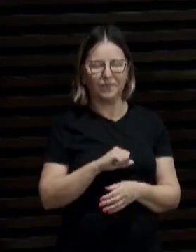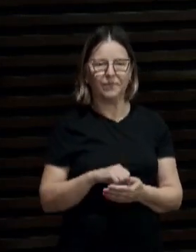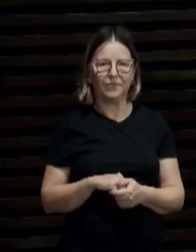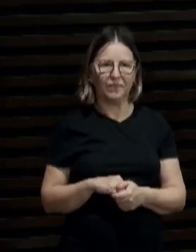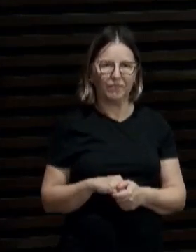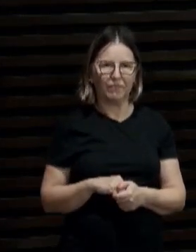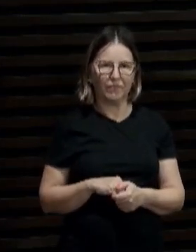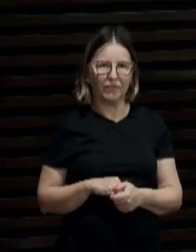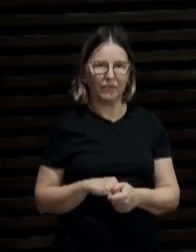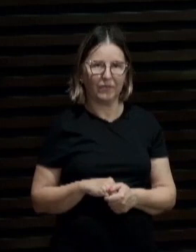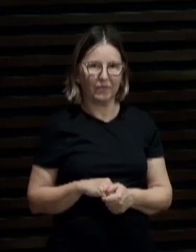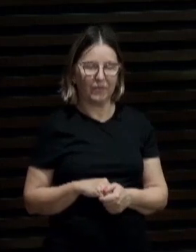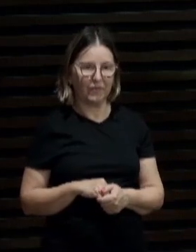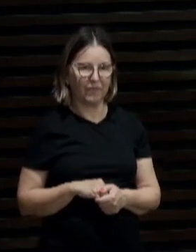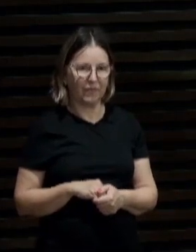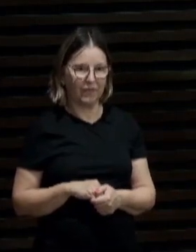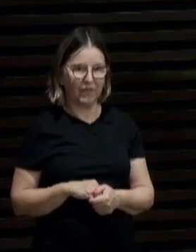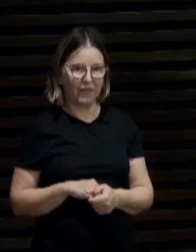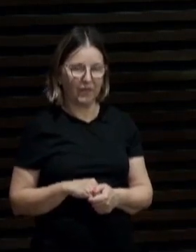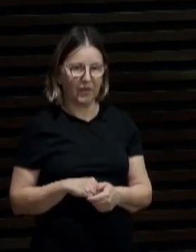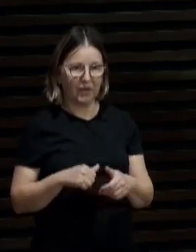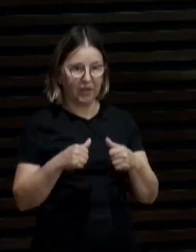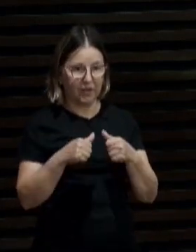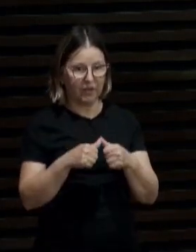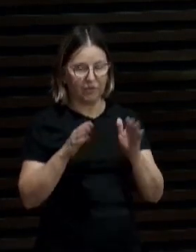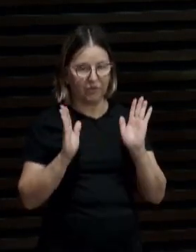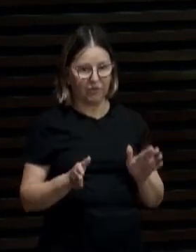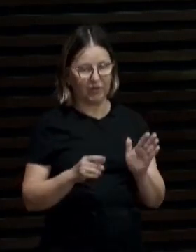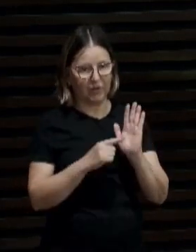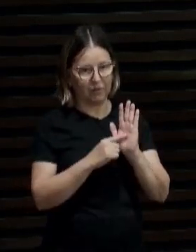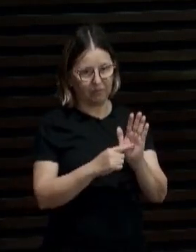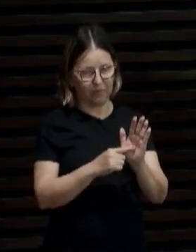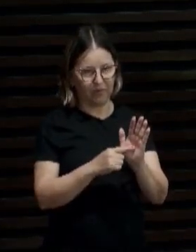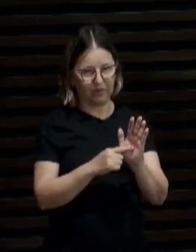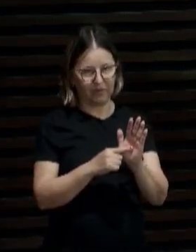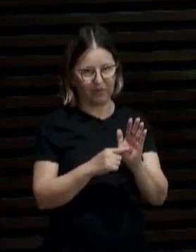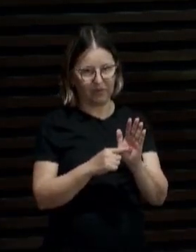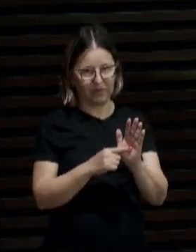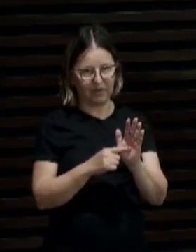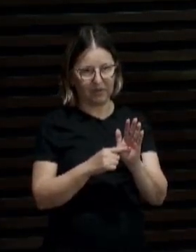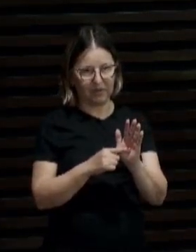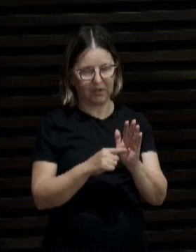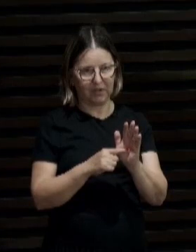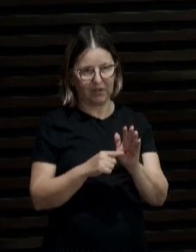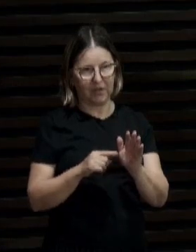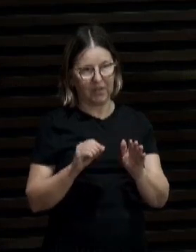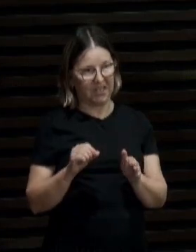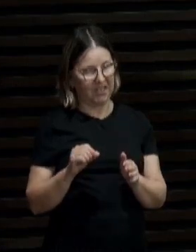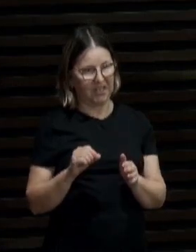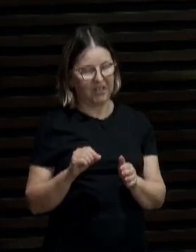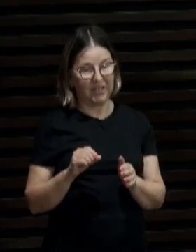amorosos. Isso aqui já descarta de vez a ideia de que alguns têm de que onde tem muita teologia não vai ter amor. Não, eles